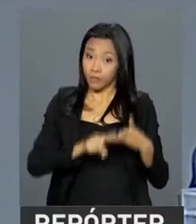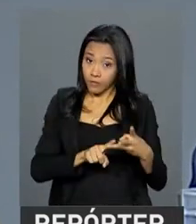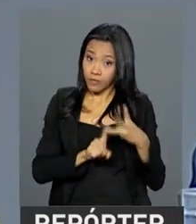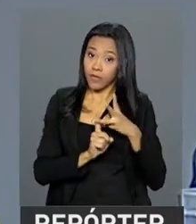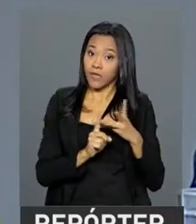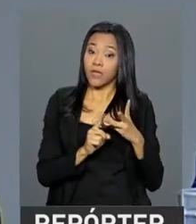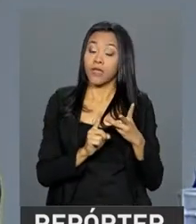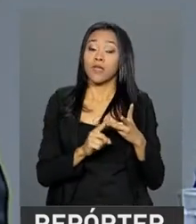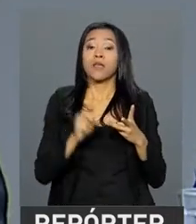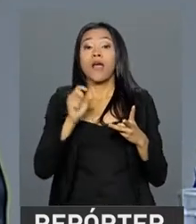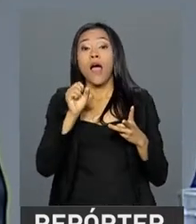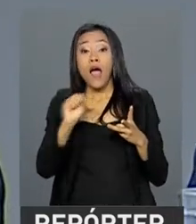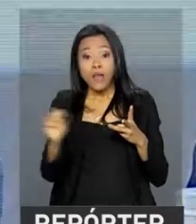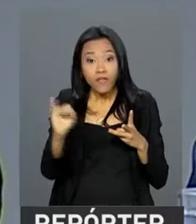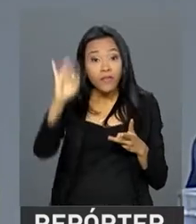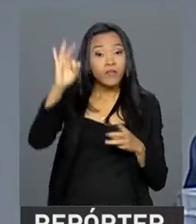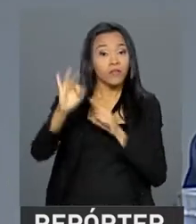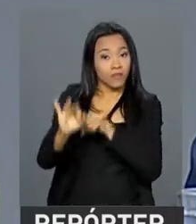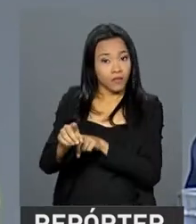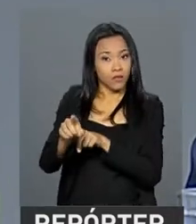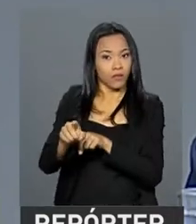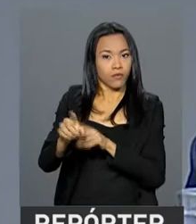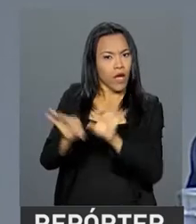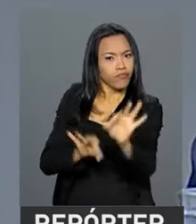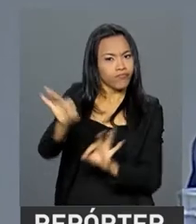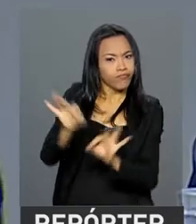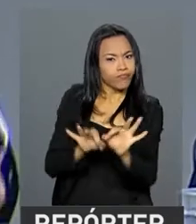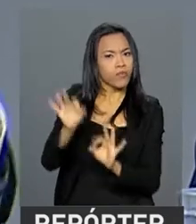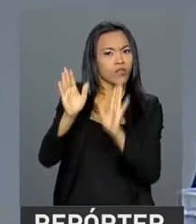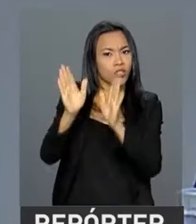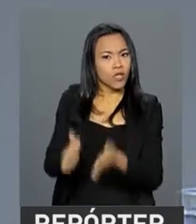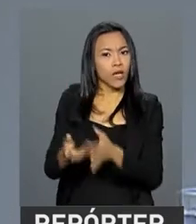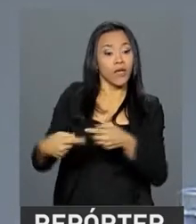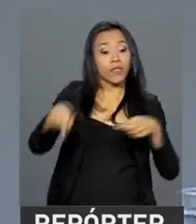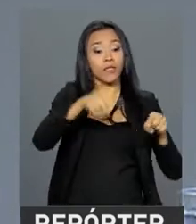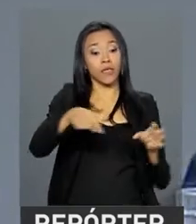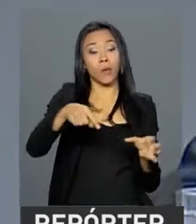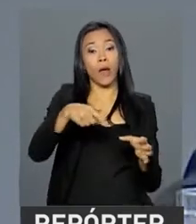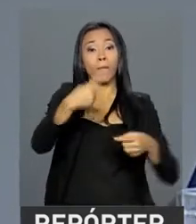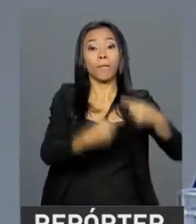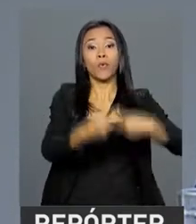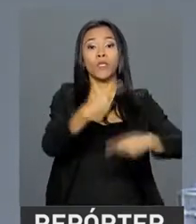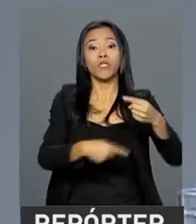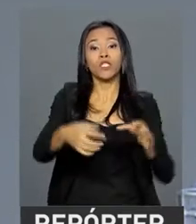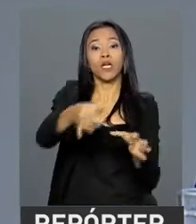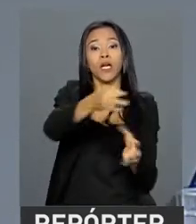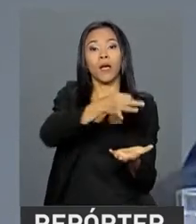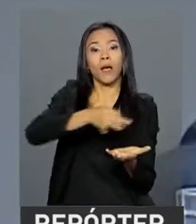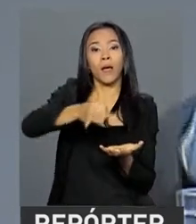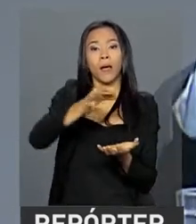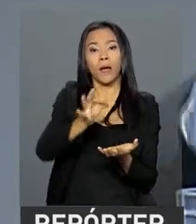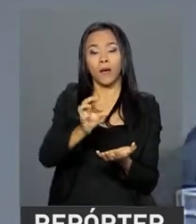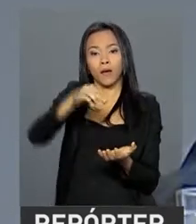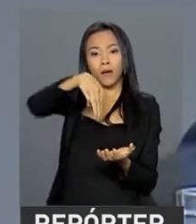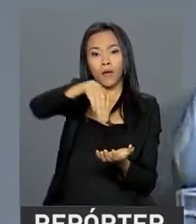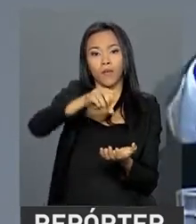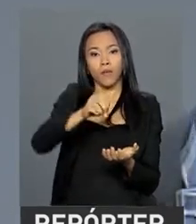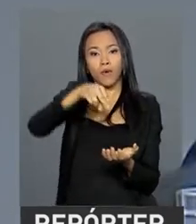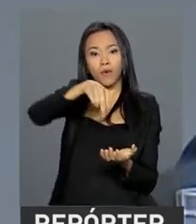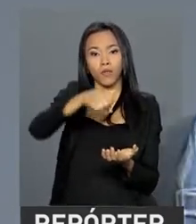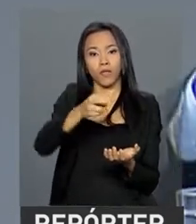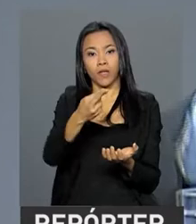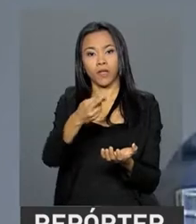expectativas de inflação estão erradas a política monetária pode acomodar no curto prazo facilmente